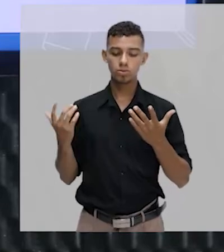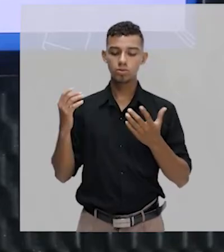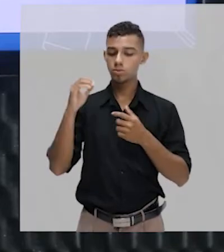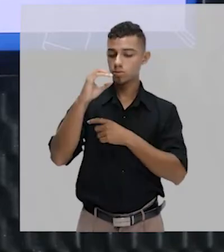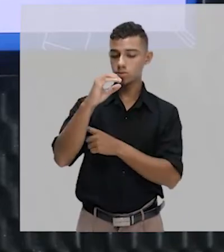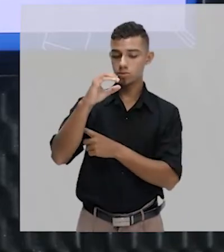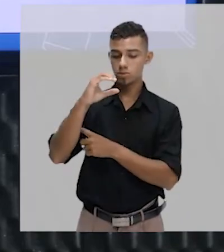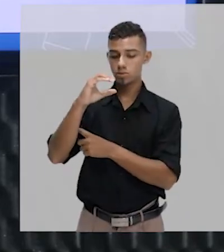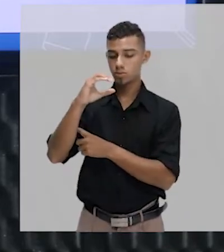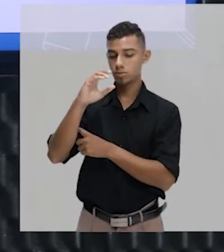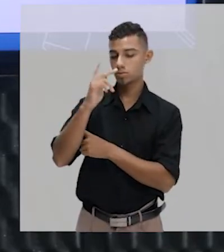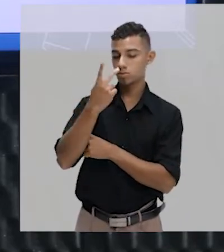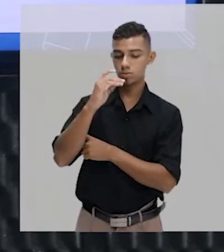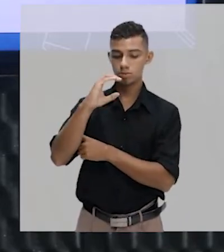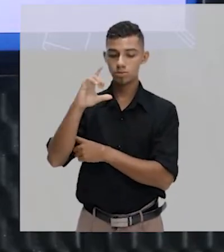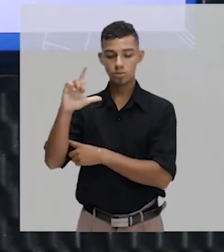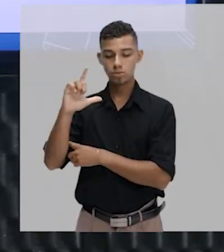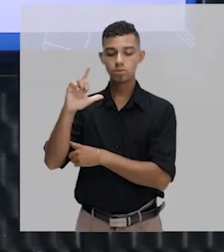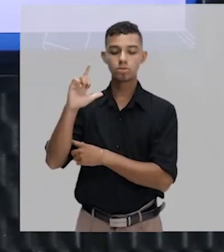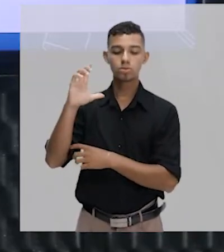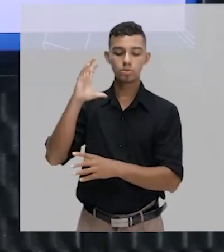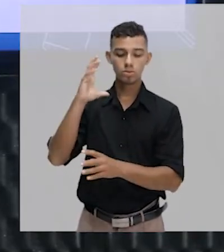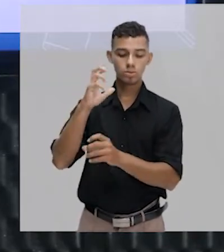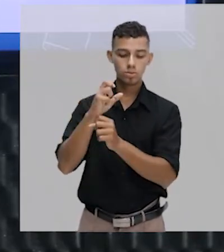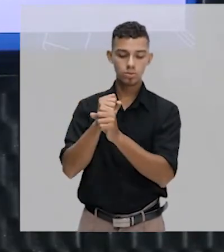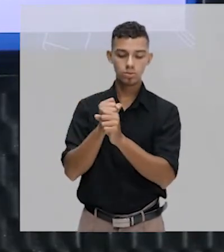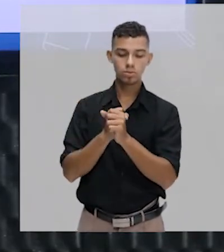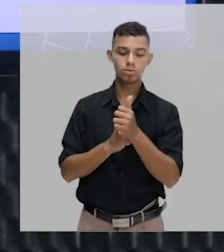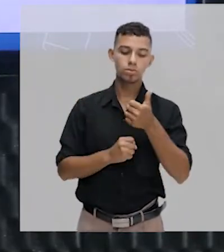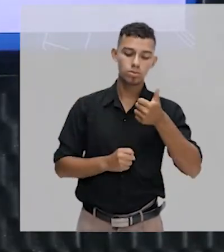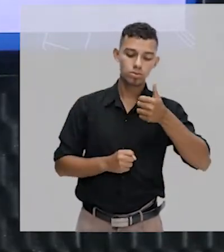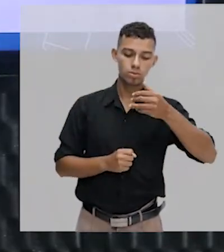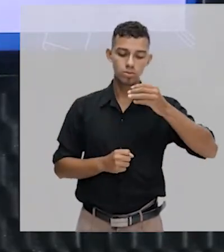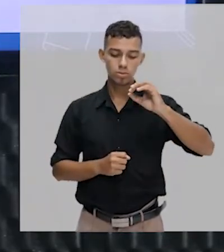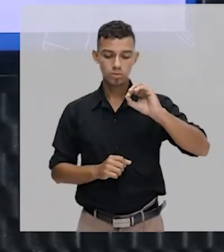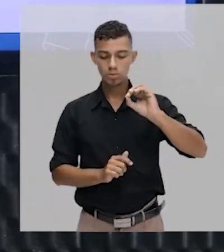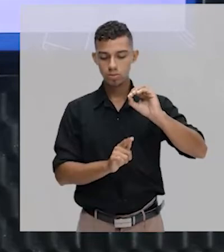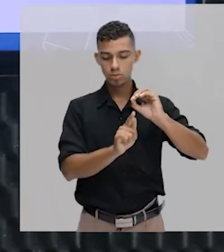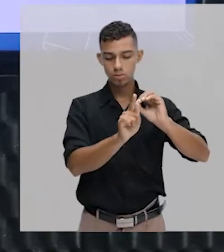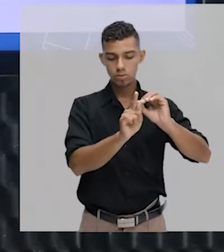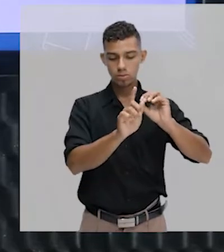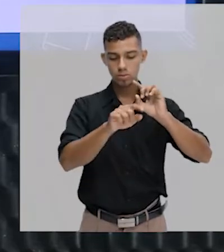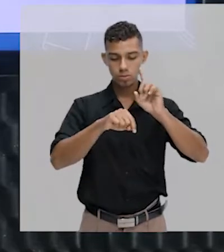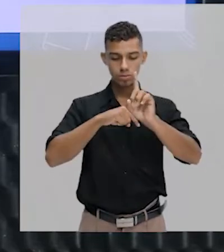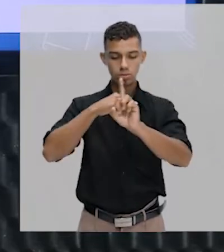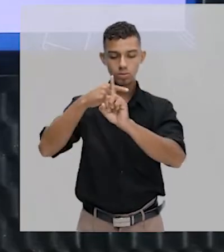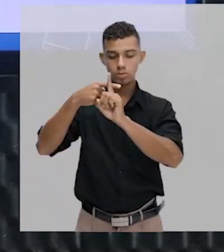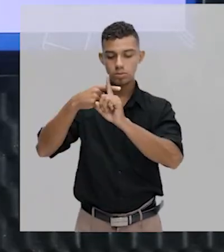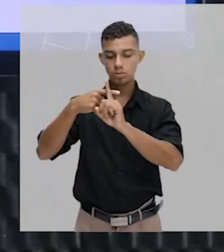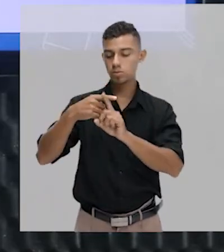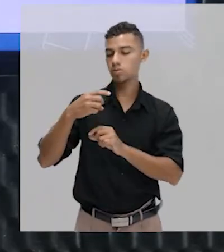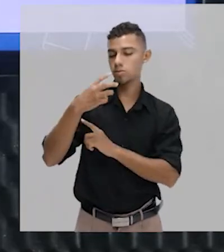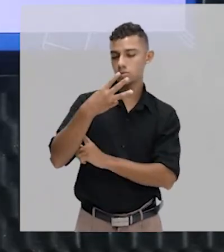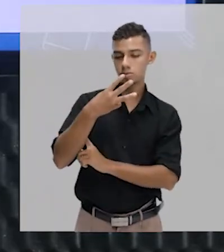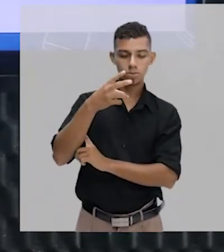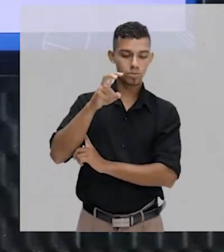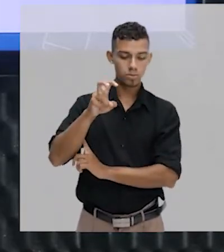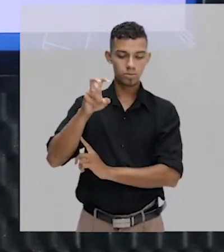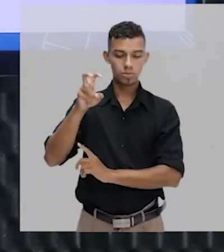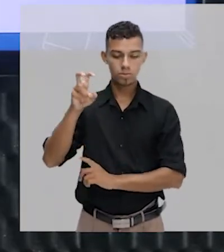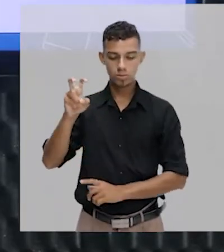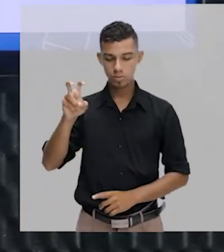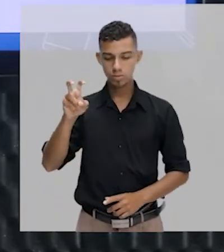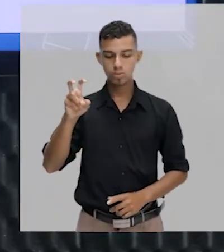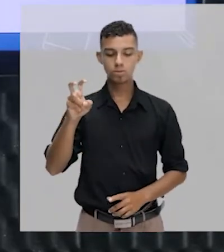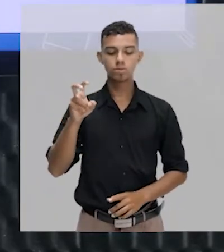do produto, vai ser igual ao somatório das massas que reagiram dos reagentes. Então,